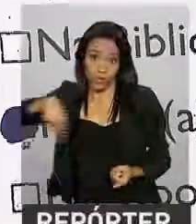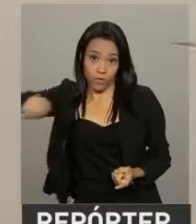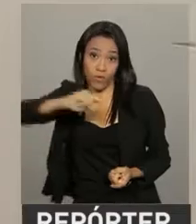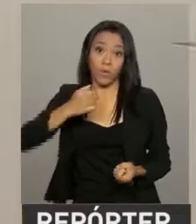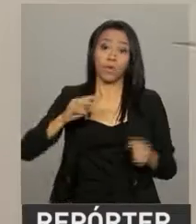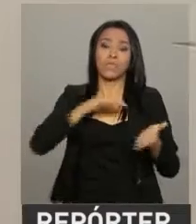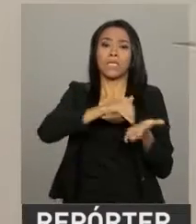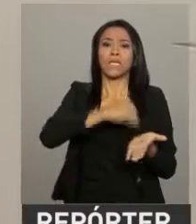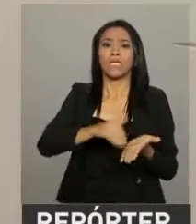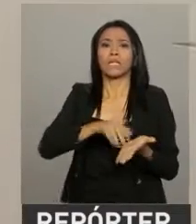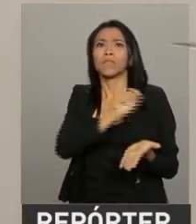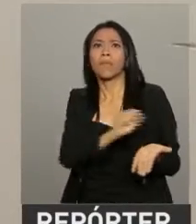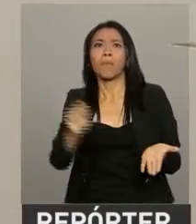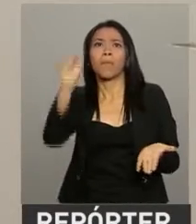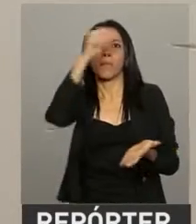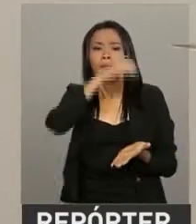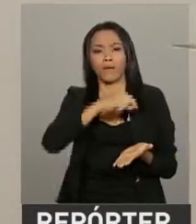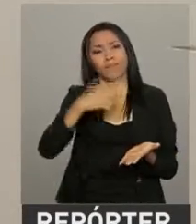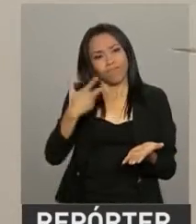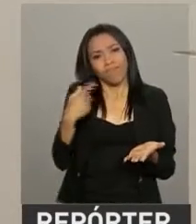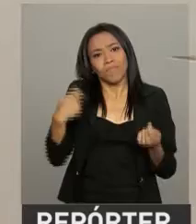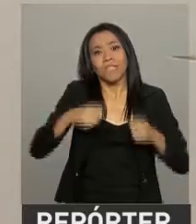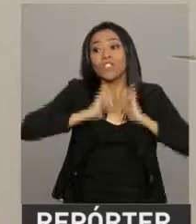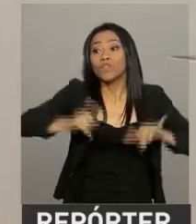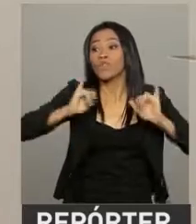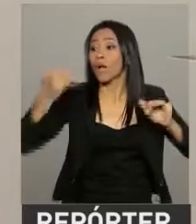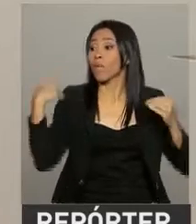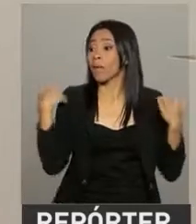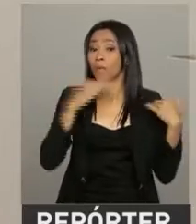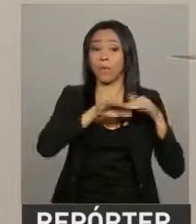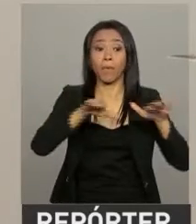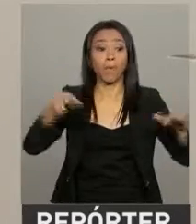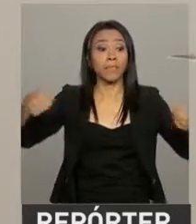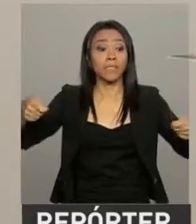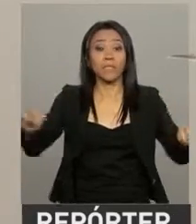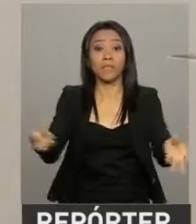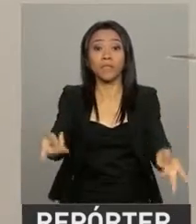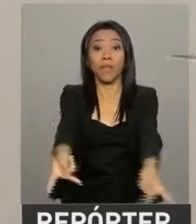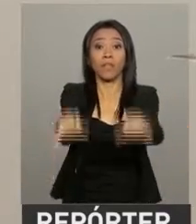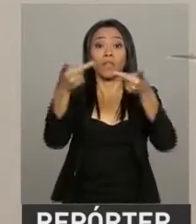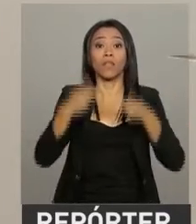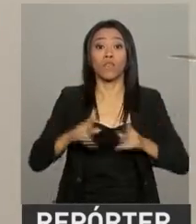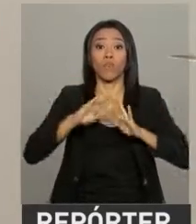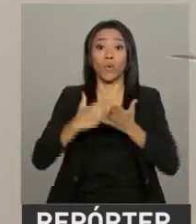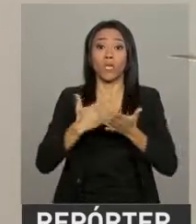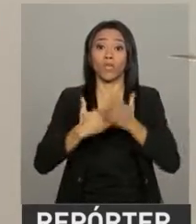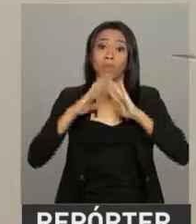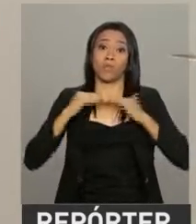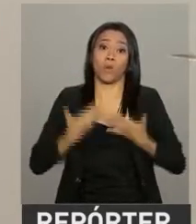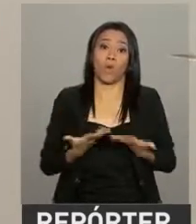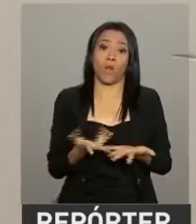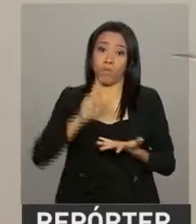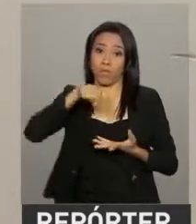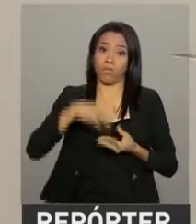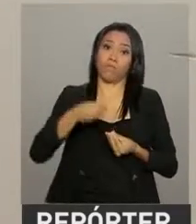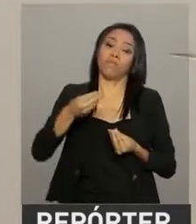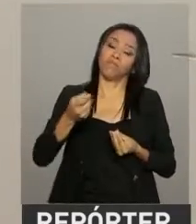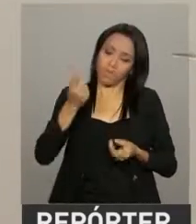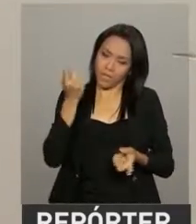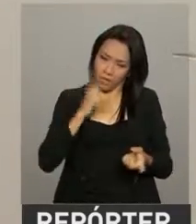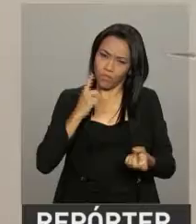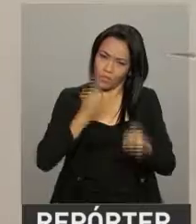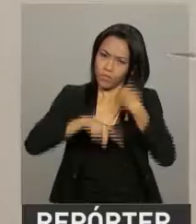façam campanhas para essa devolução do livro para que não haja falta no ano seguinte o programa tem o êxito